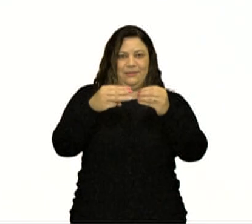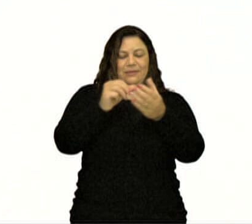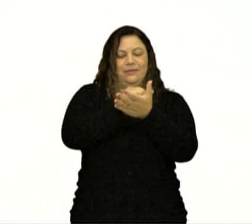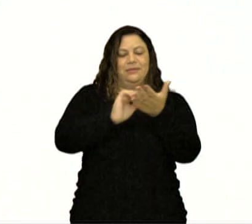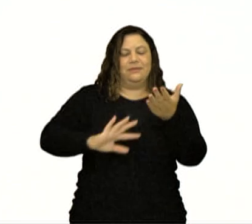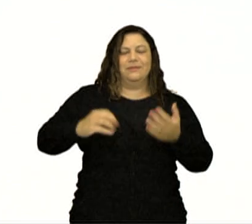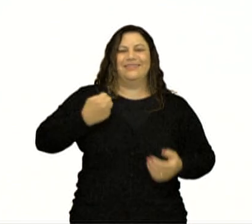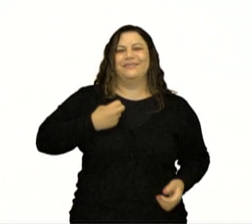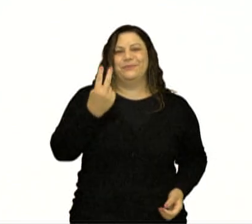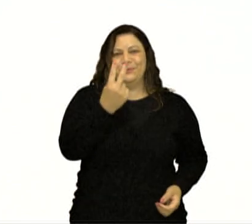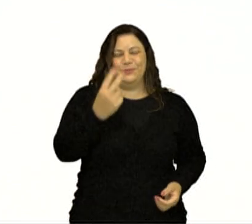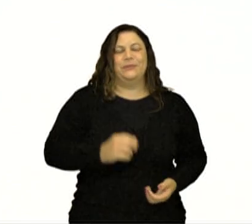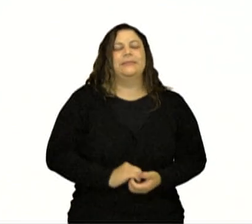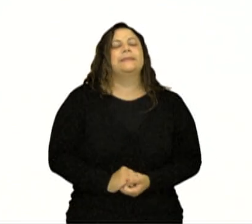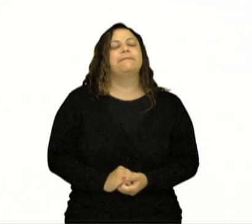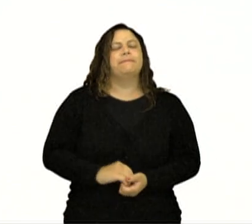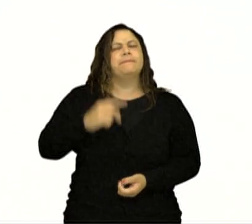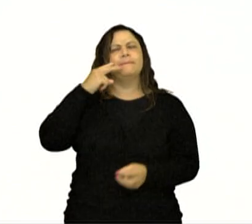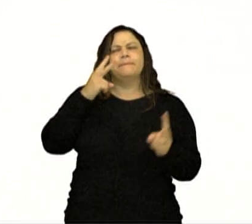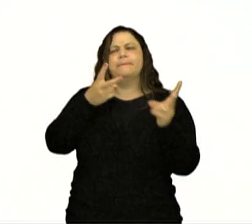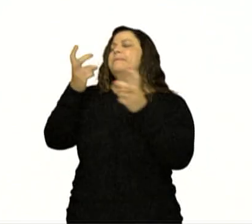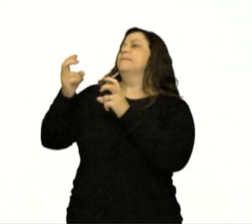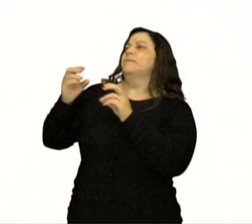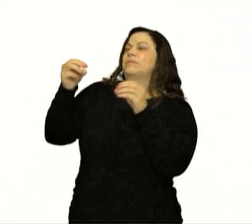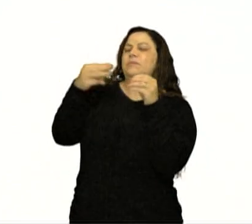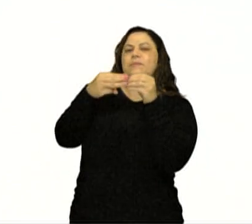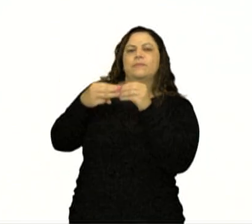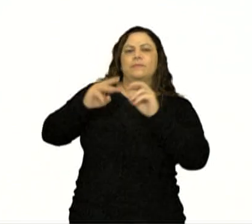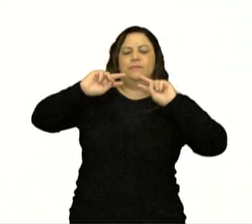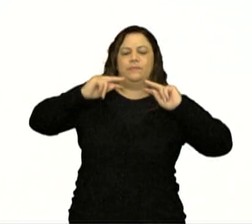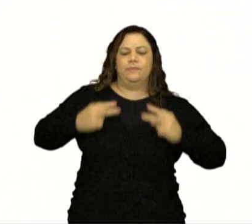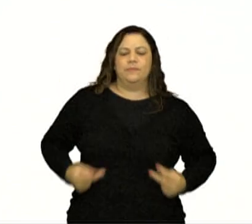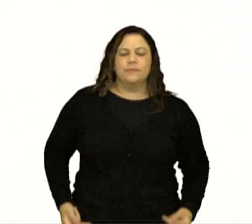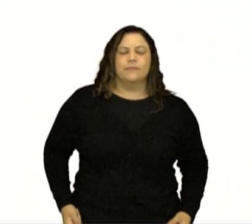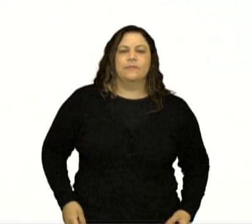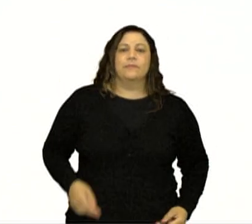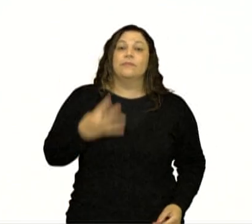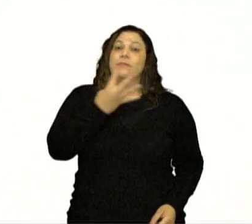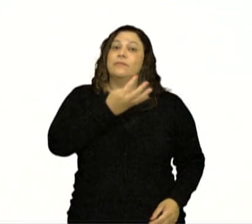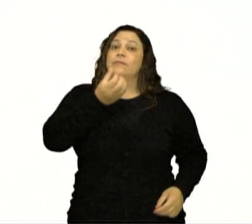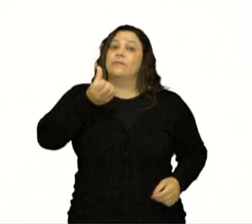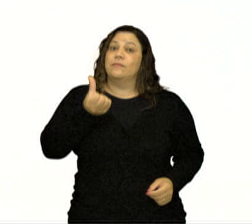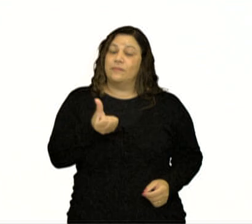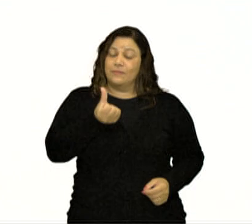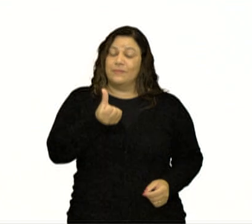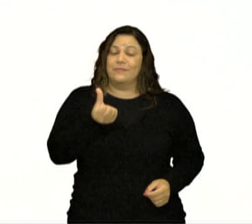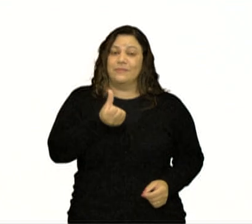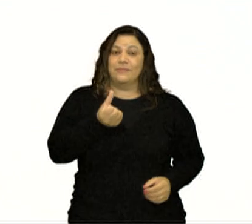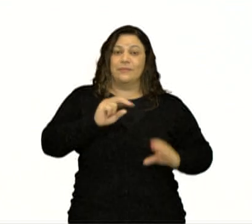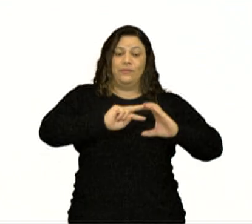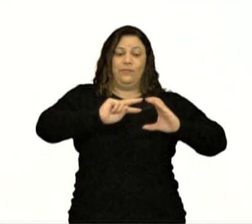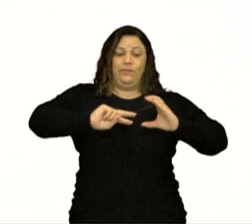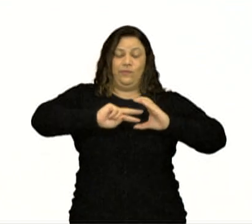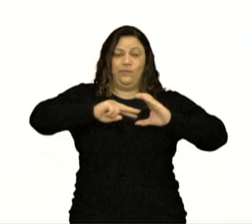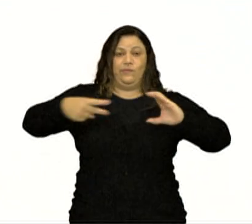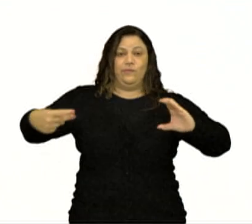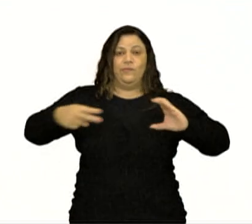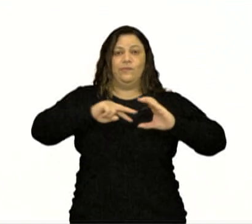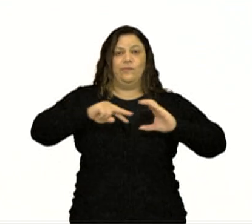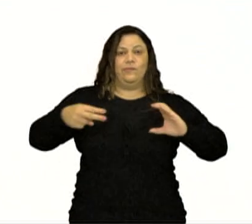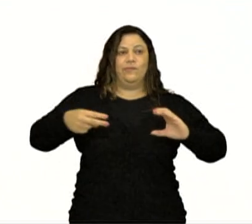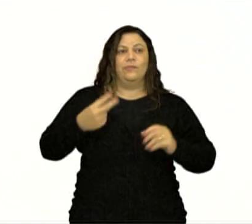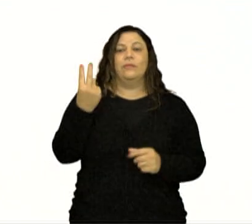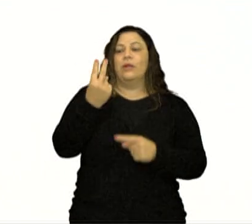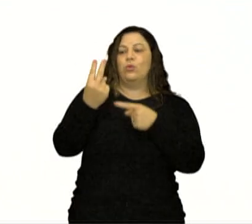aqui. Vamos considerar uma célula humana com 46 cromossomos em seu núcleo. Esse é o chamado número diploide humano,